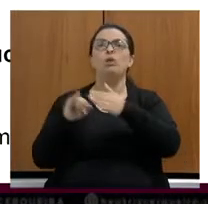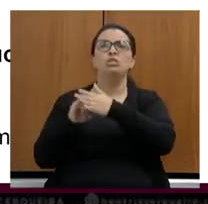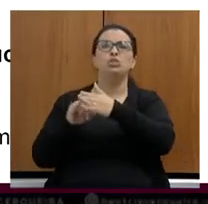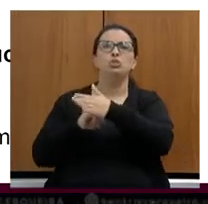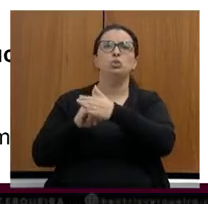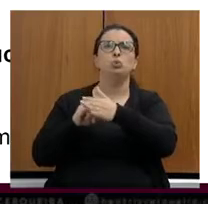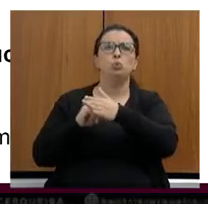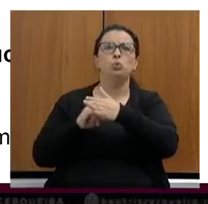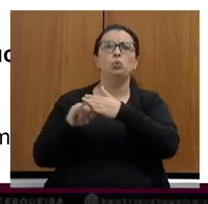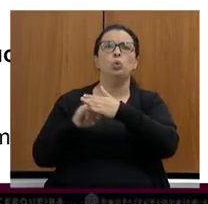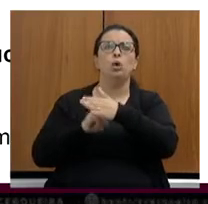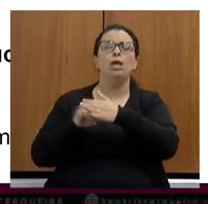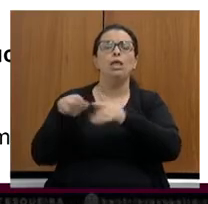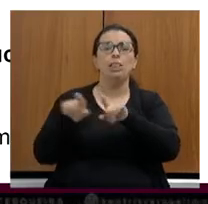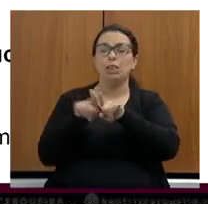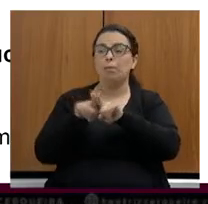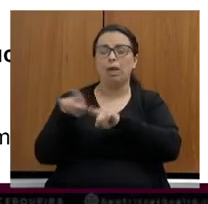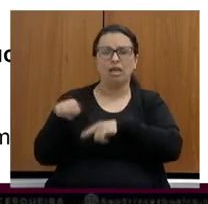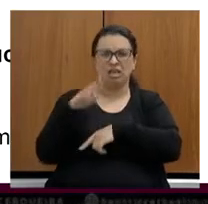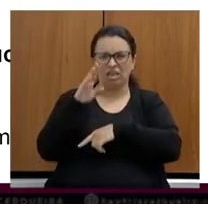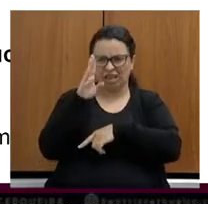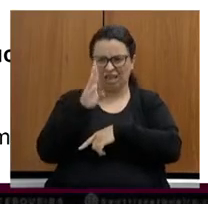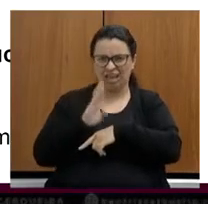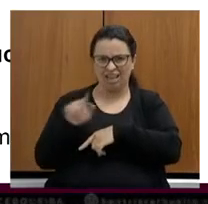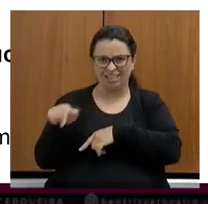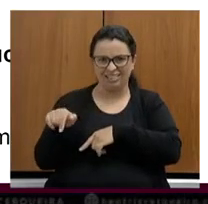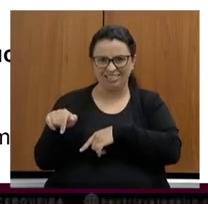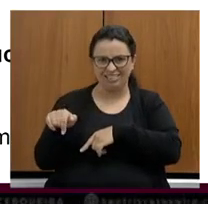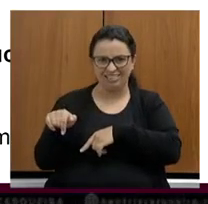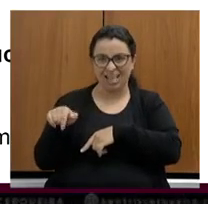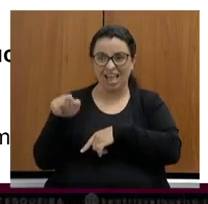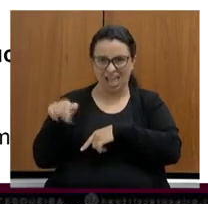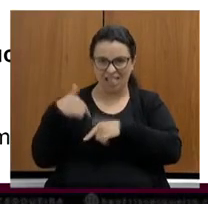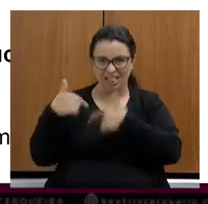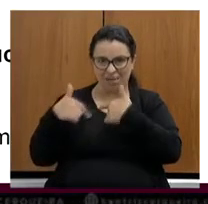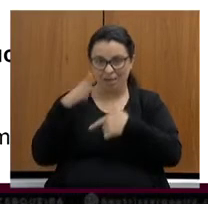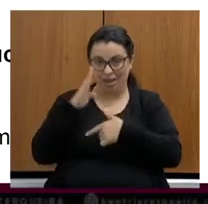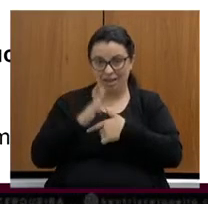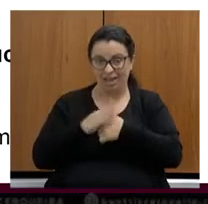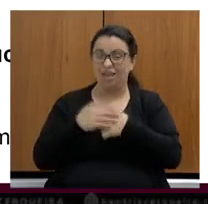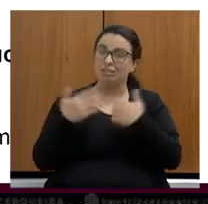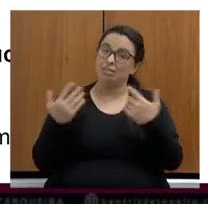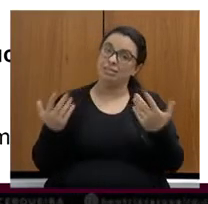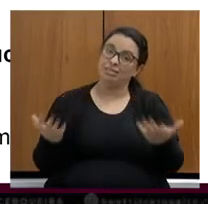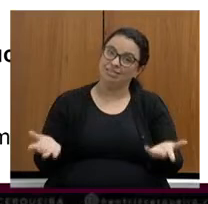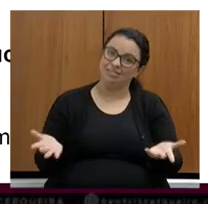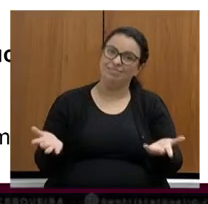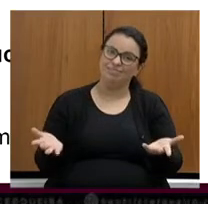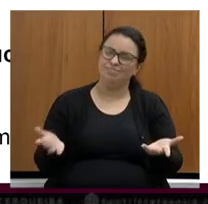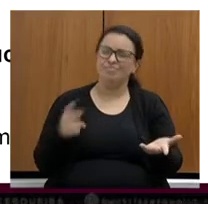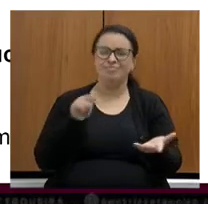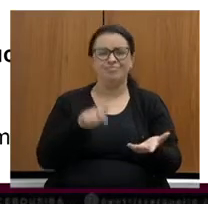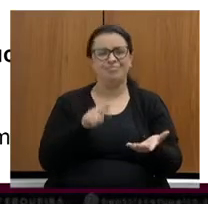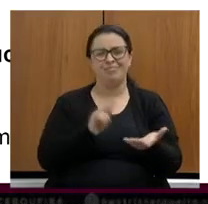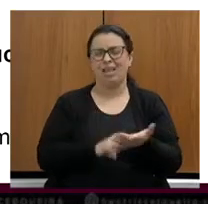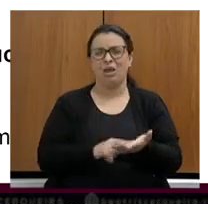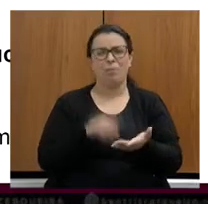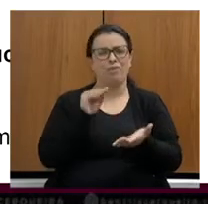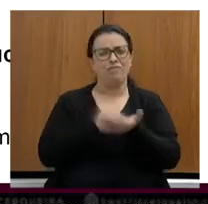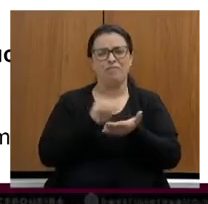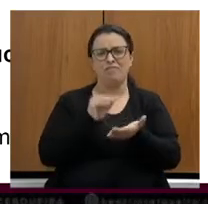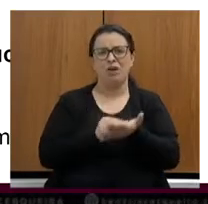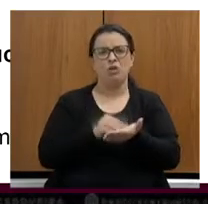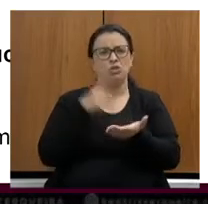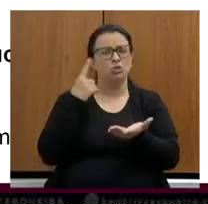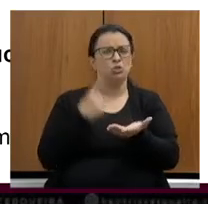aqui no recebe recursos do estado é o despreendimento do empresariado com a qualidade da educação tudo de